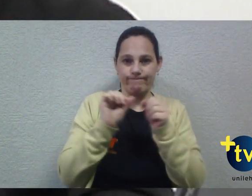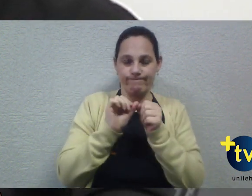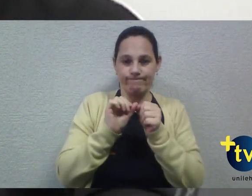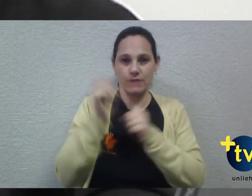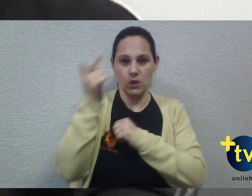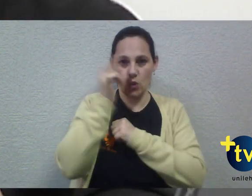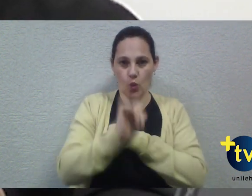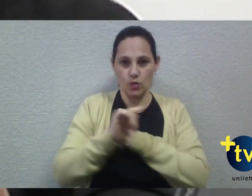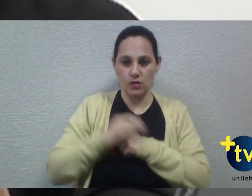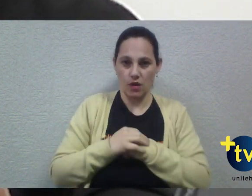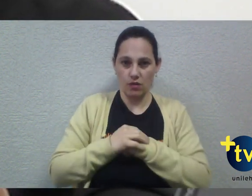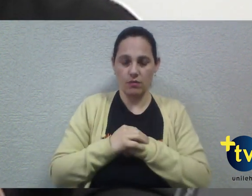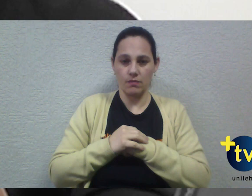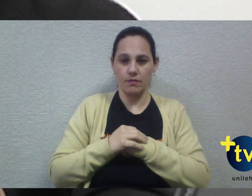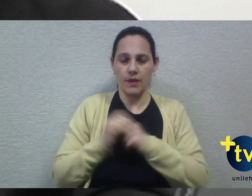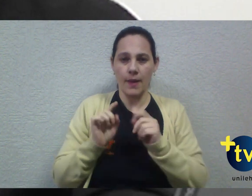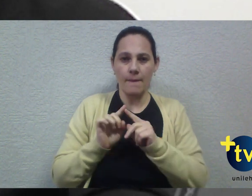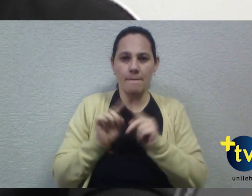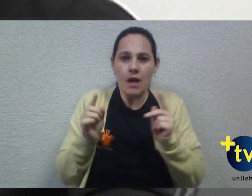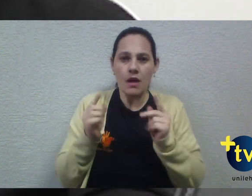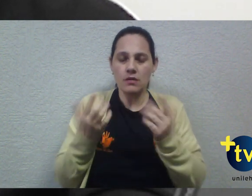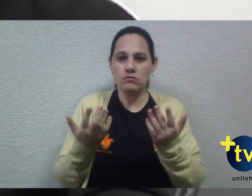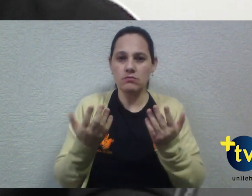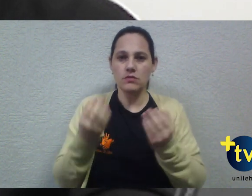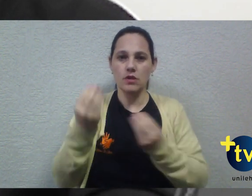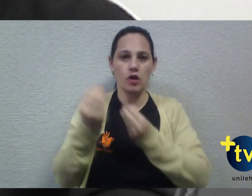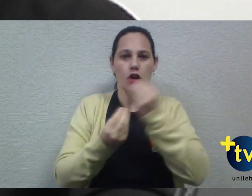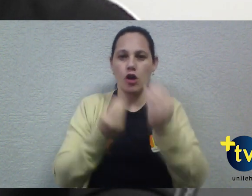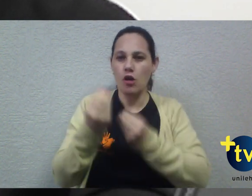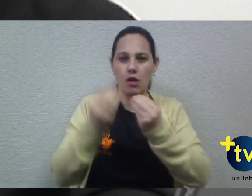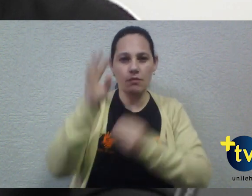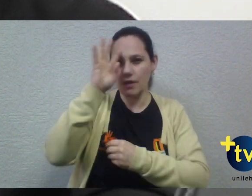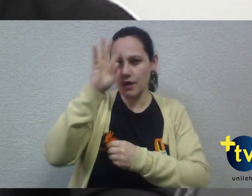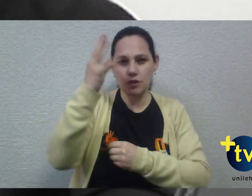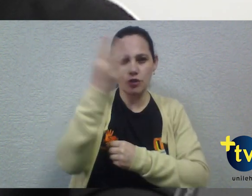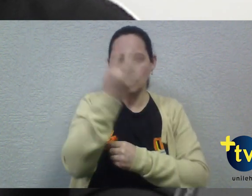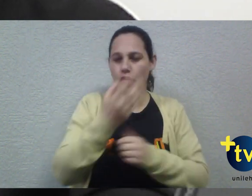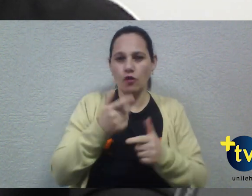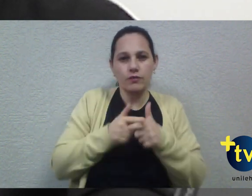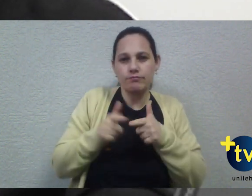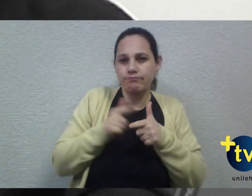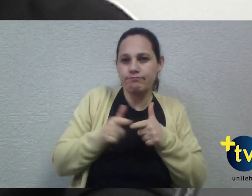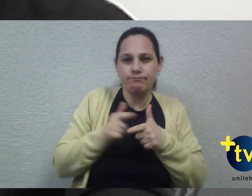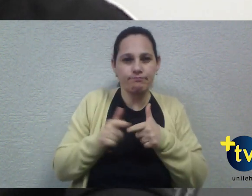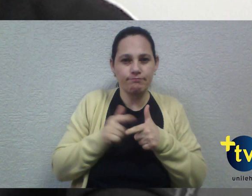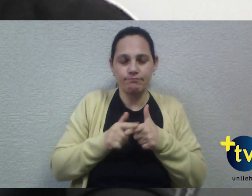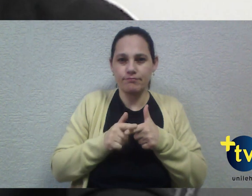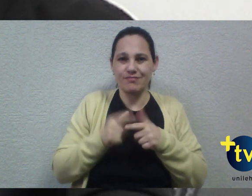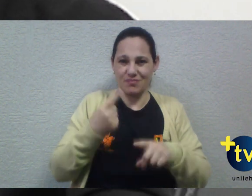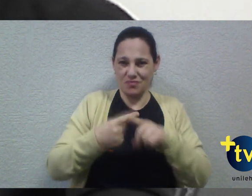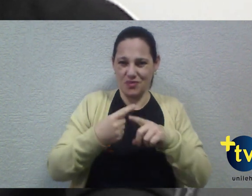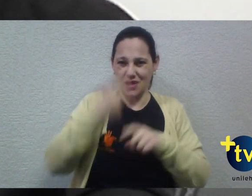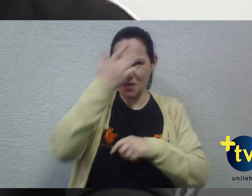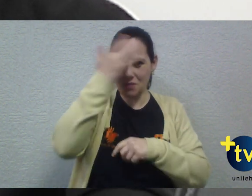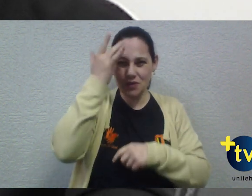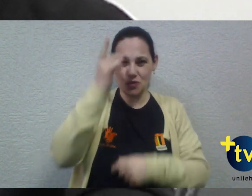E como atentar a resolver essa questão tão sensível que muitas pessoas têm medo ao ponto de